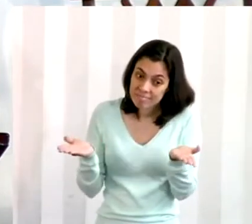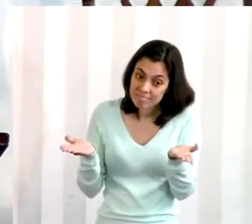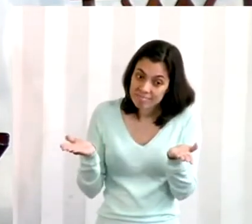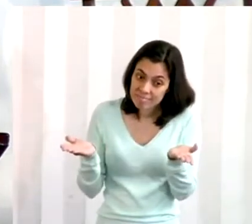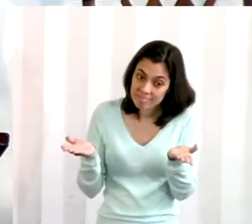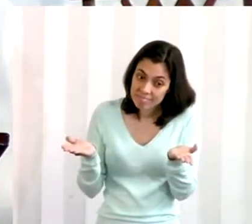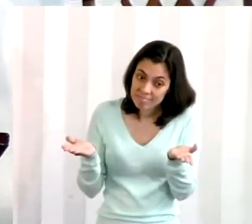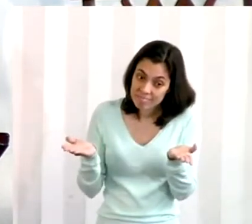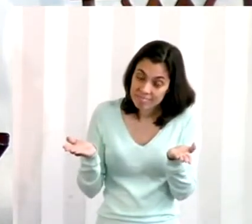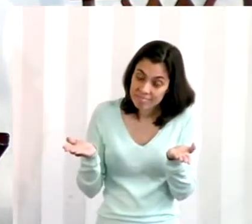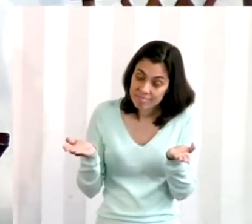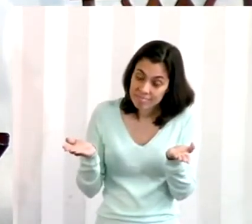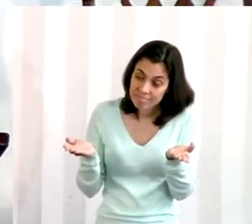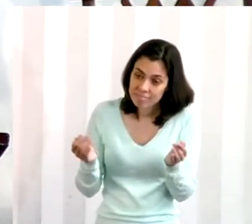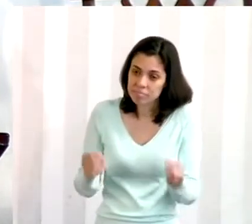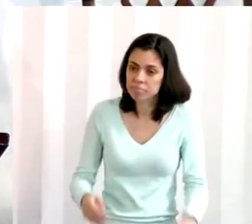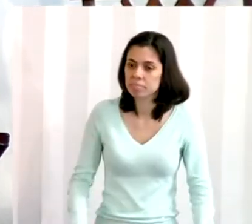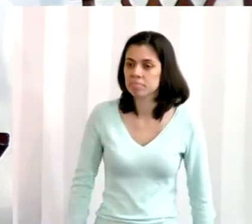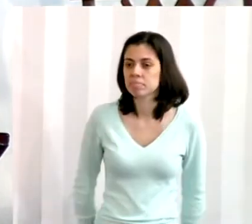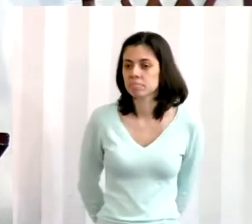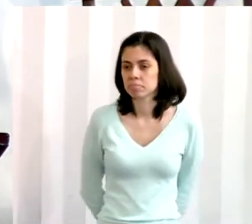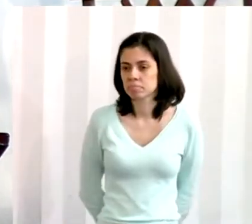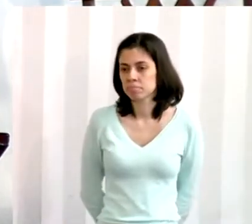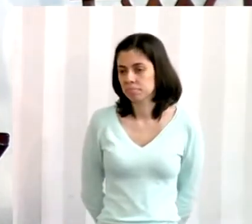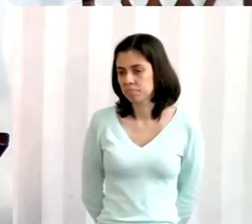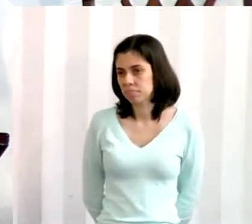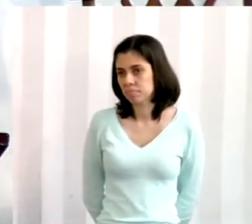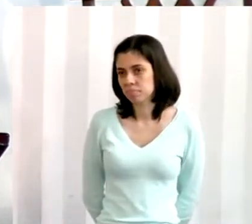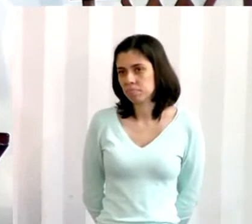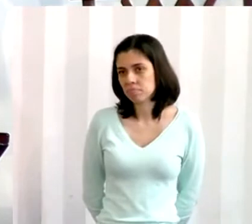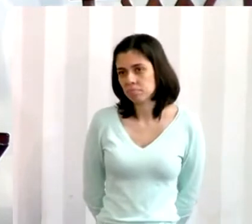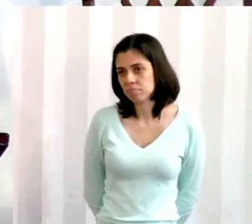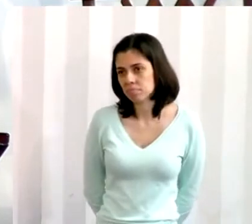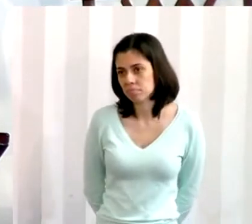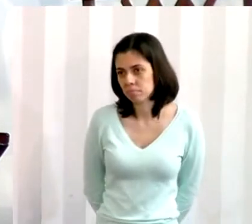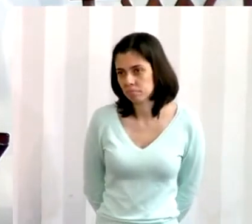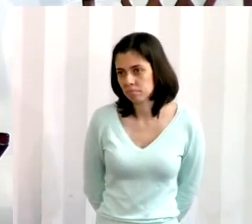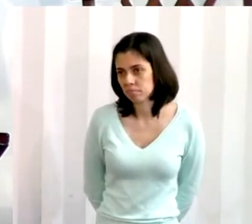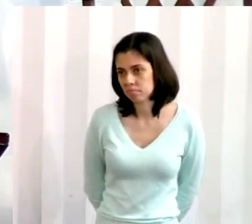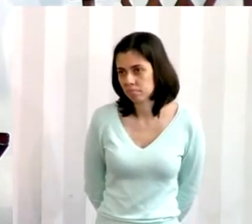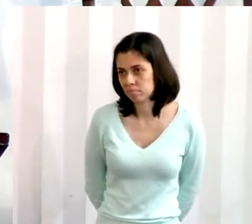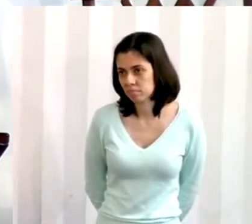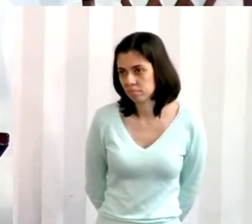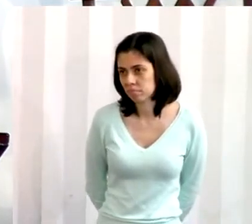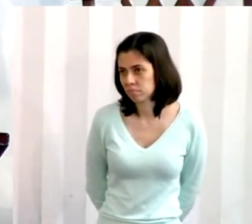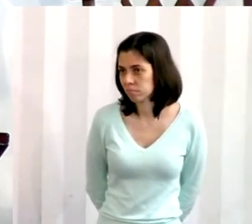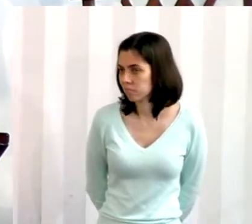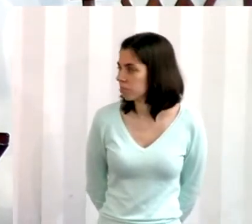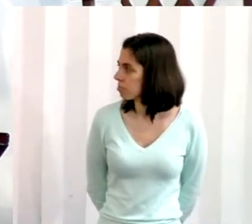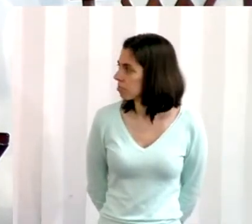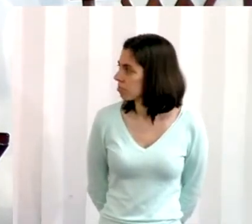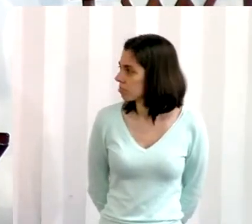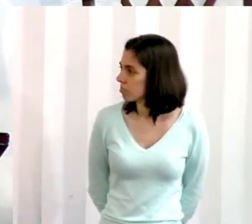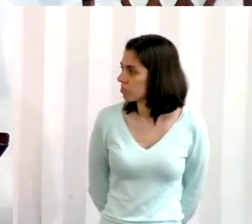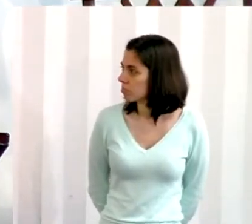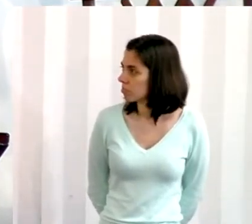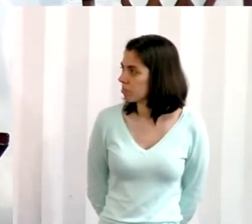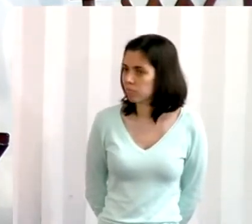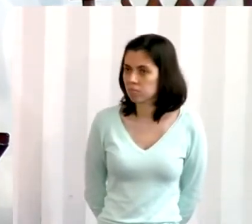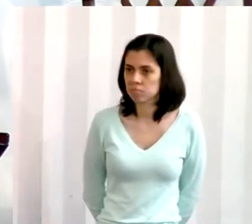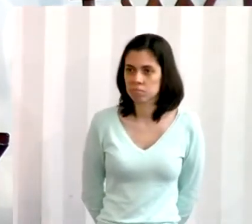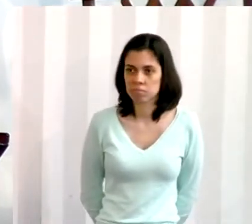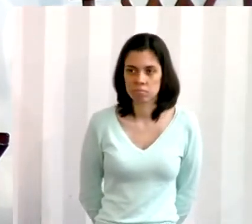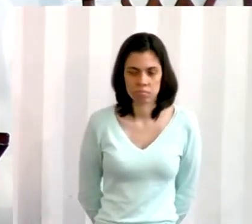Esse é um ponto de decisão em relação a isso, a paciência cristã. É aqui que a gente se decide por paciência ou